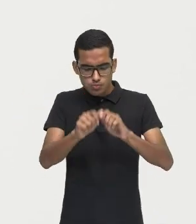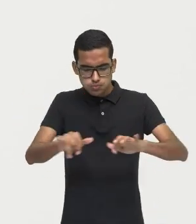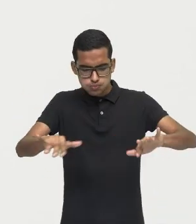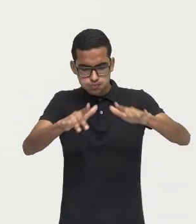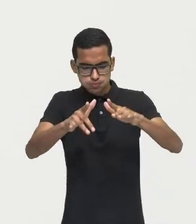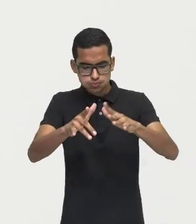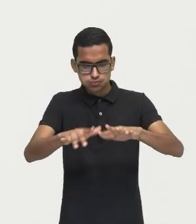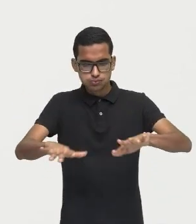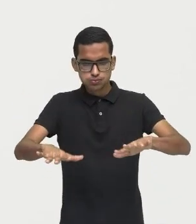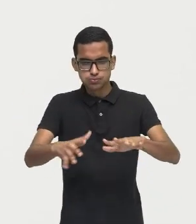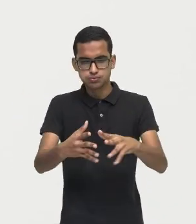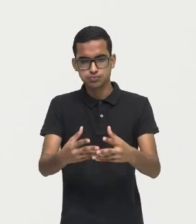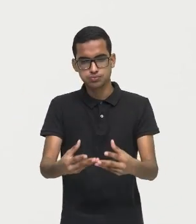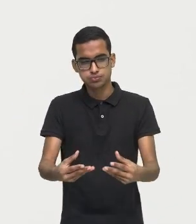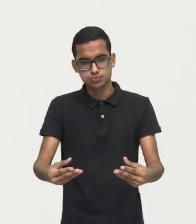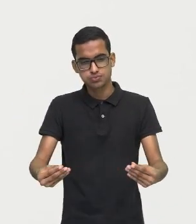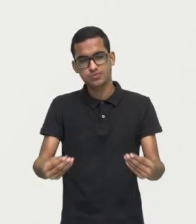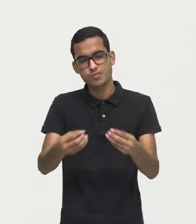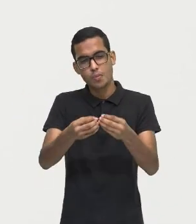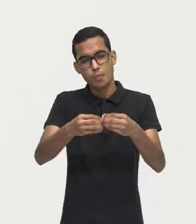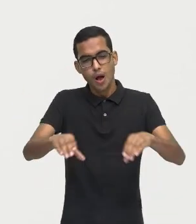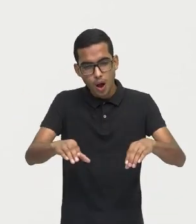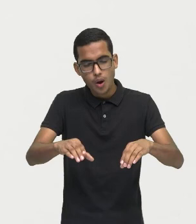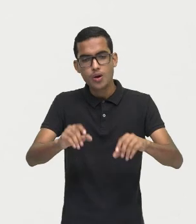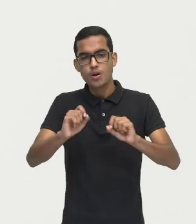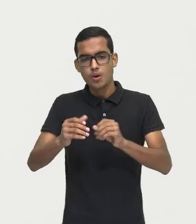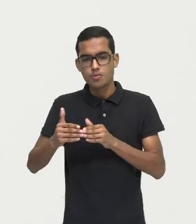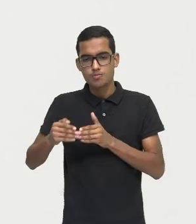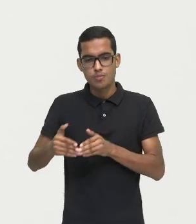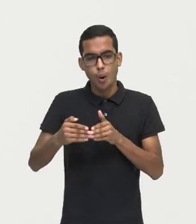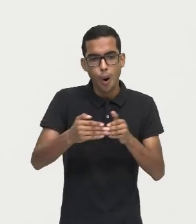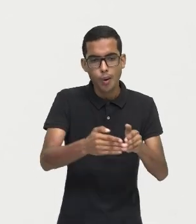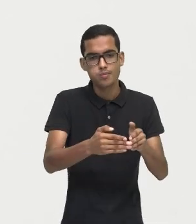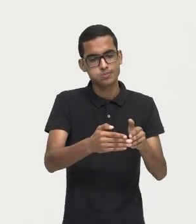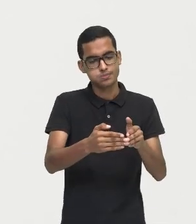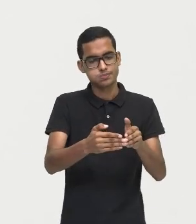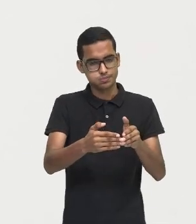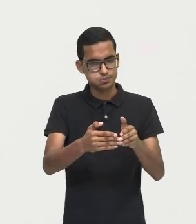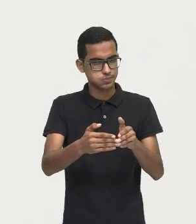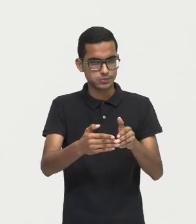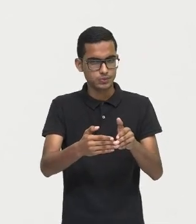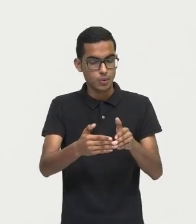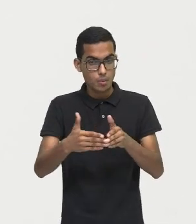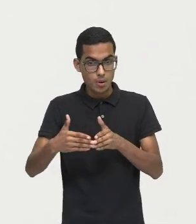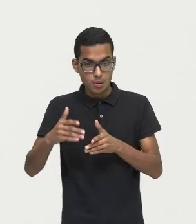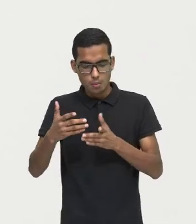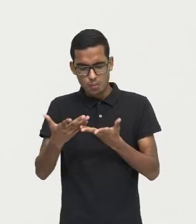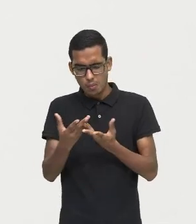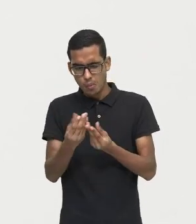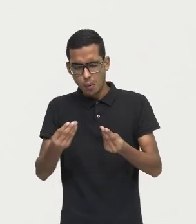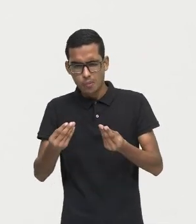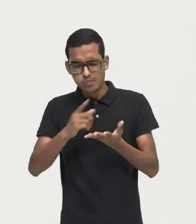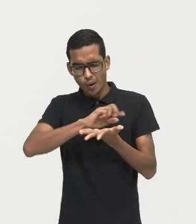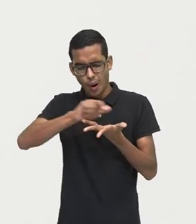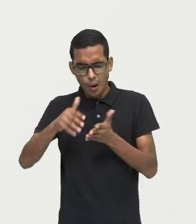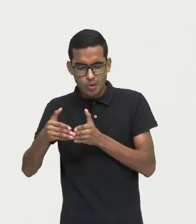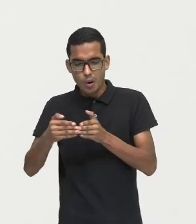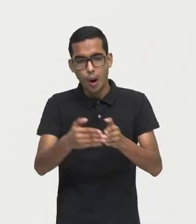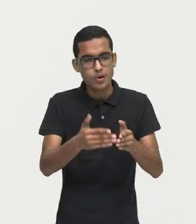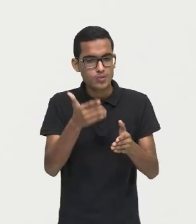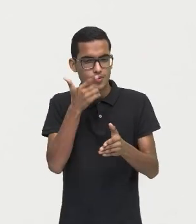prejudica a circulação das embarcações de maior calado. Ou seria a letra E, os